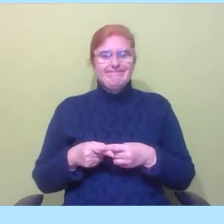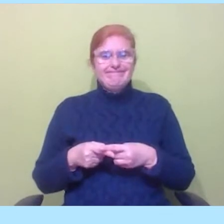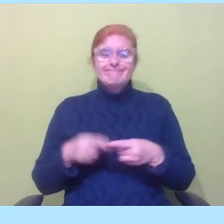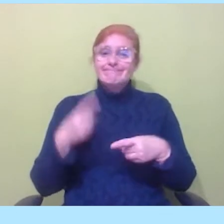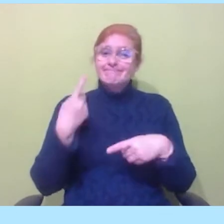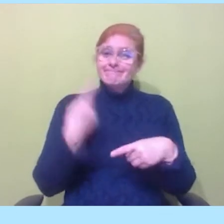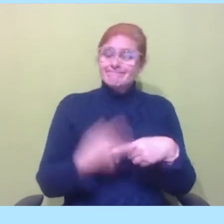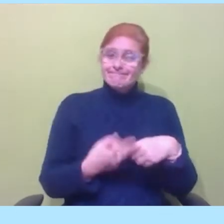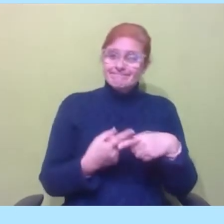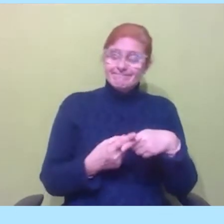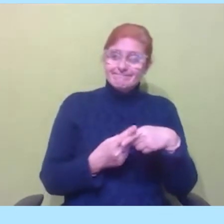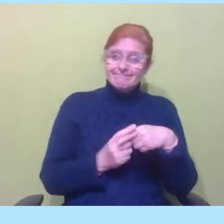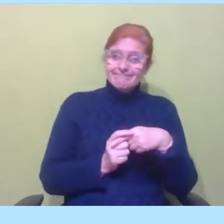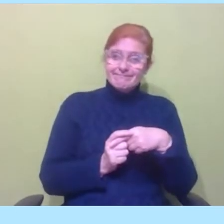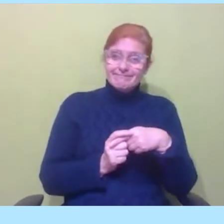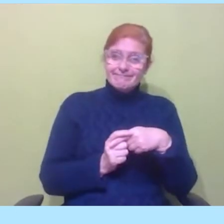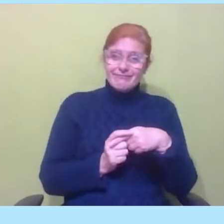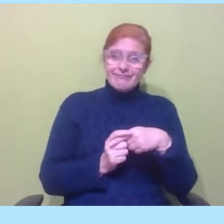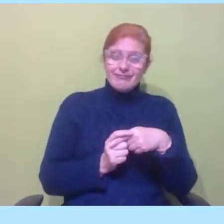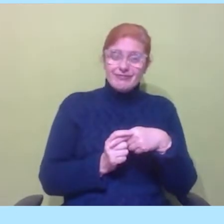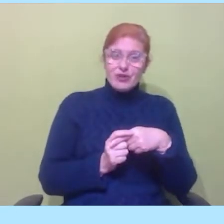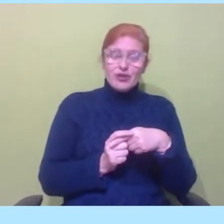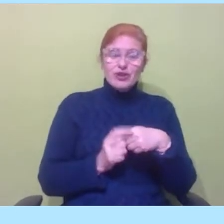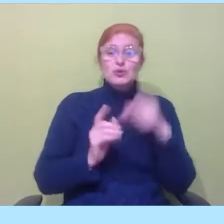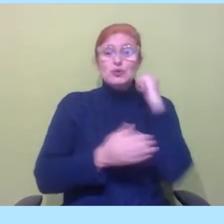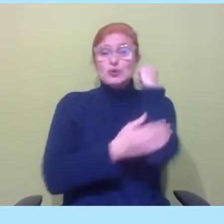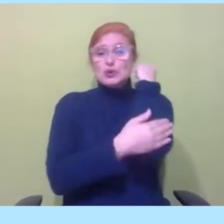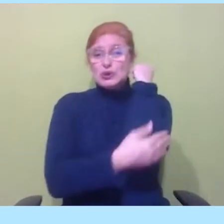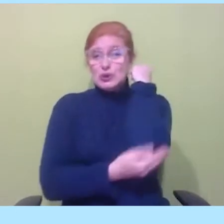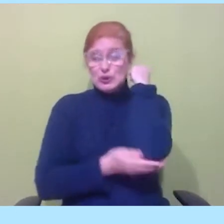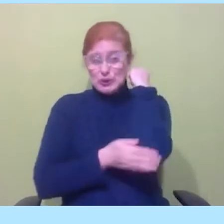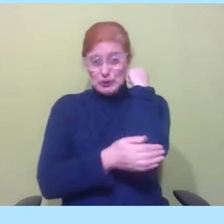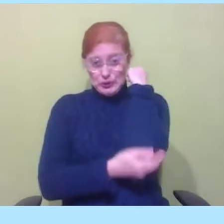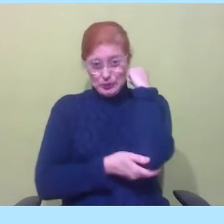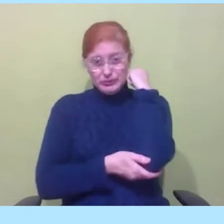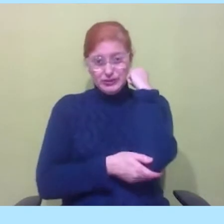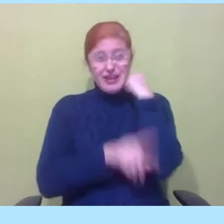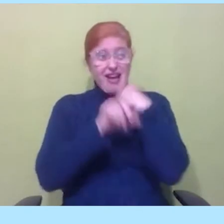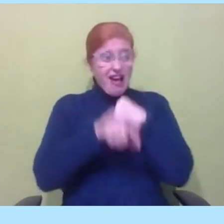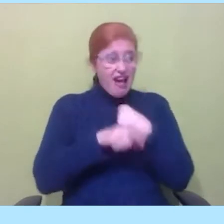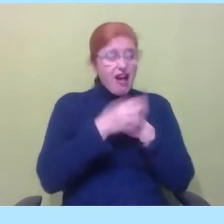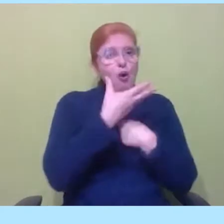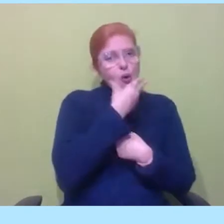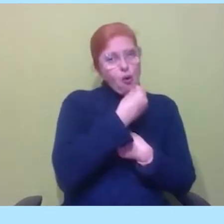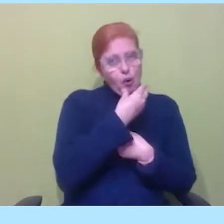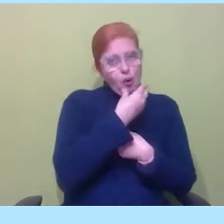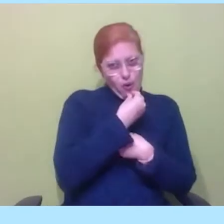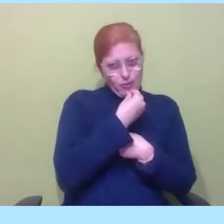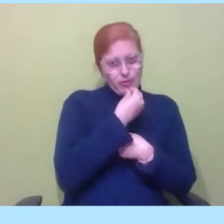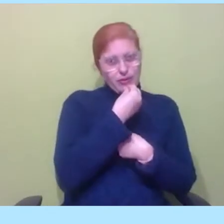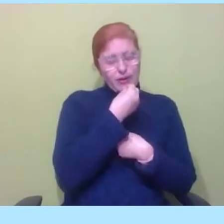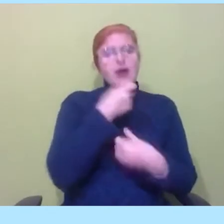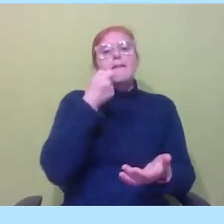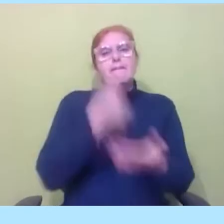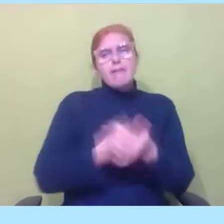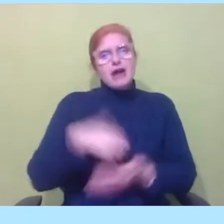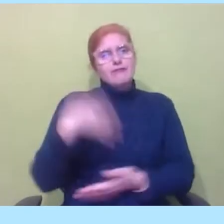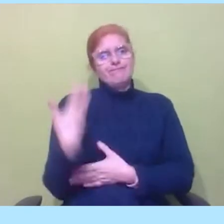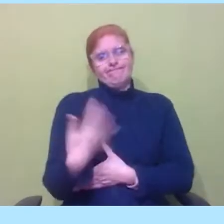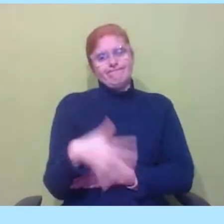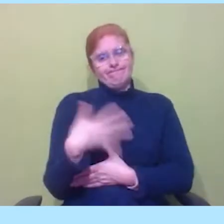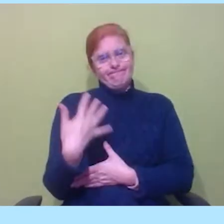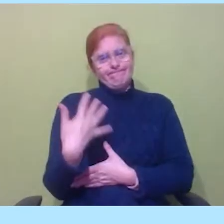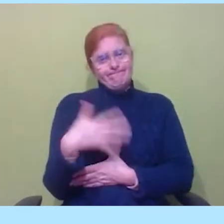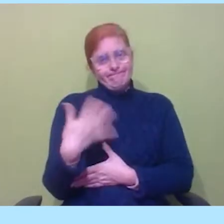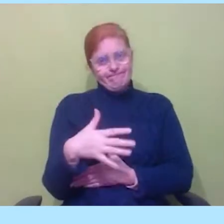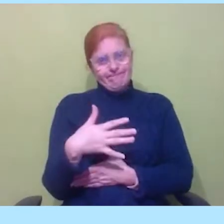Porque quando o ciúme é do lado de lá, do cara, a gente paga caro. Quando o ciúme é do lado